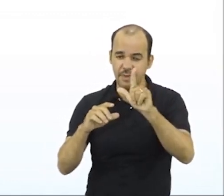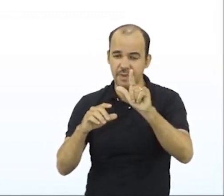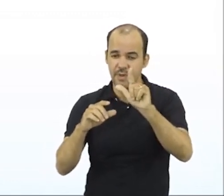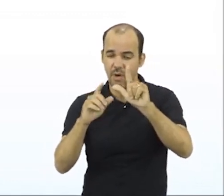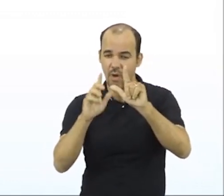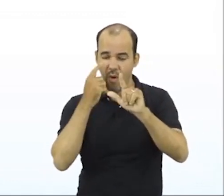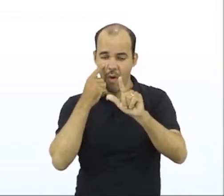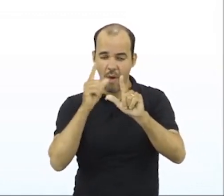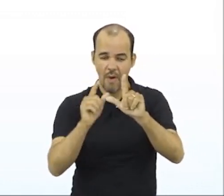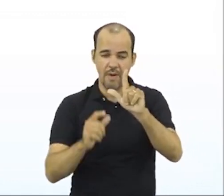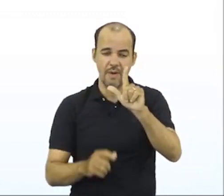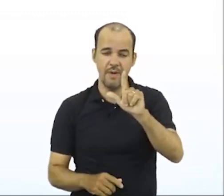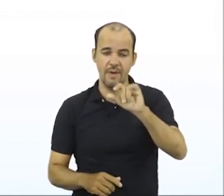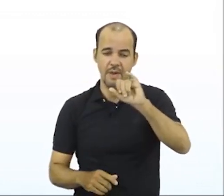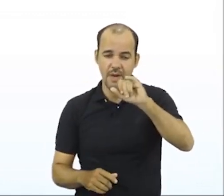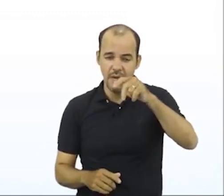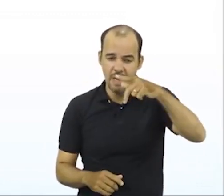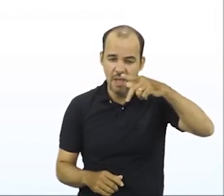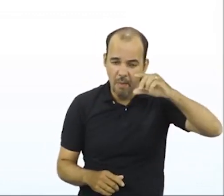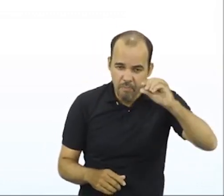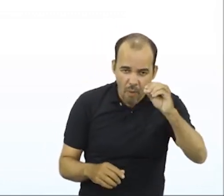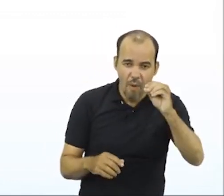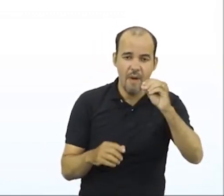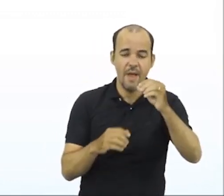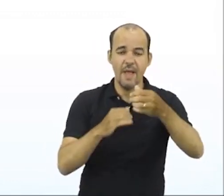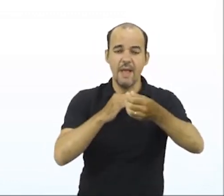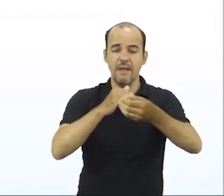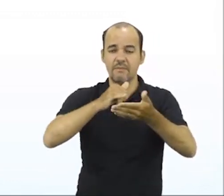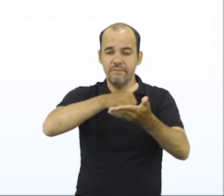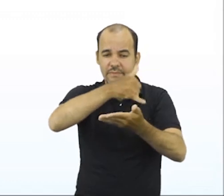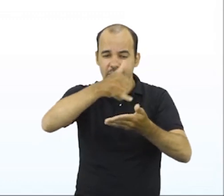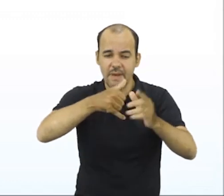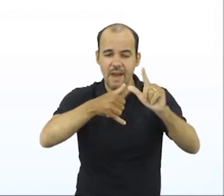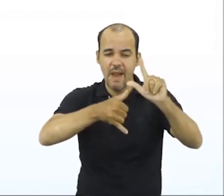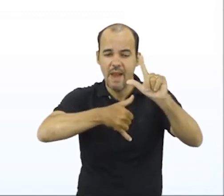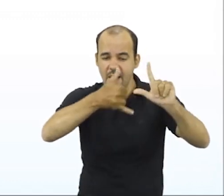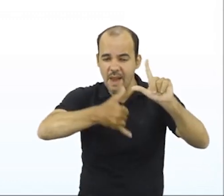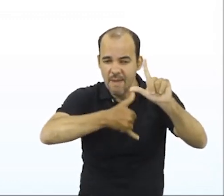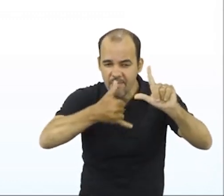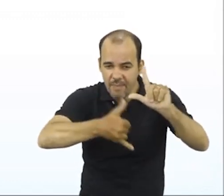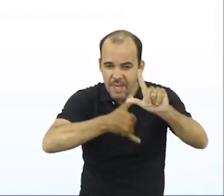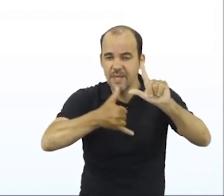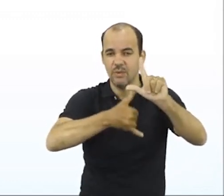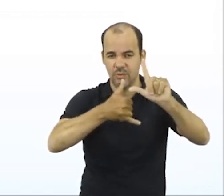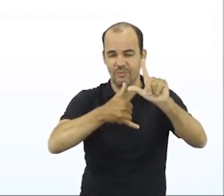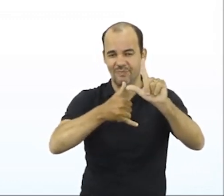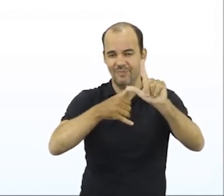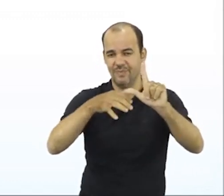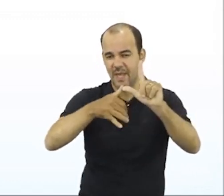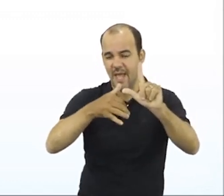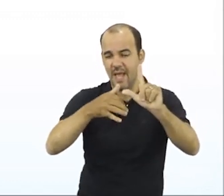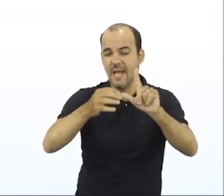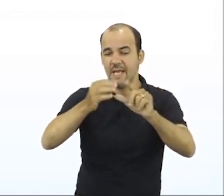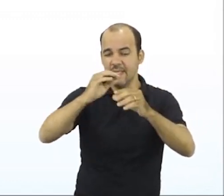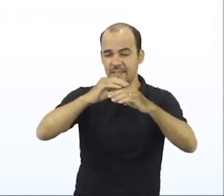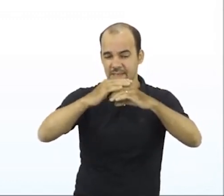prefixo lipo. Lipo vem de lipídio, gordura. Então você já sabe que tem gordura na membrana. E olha